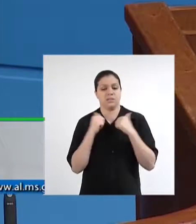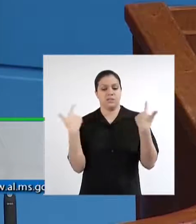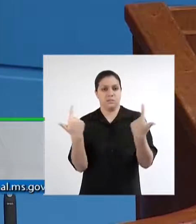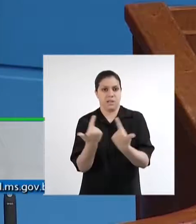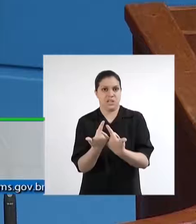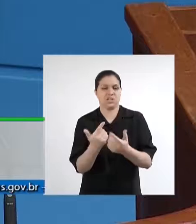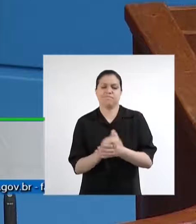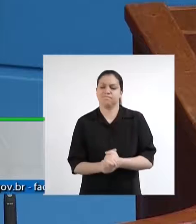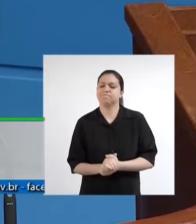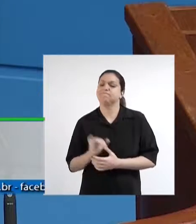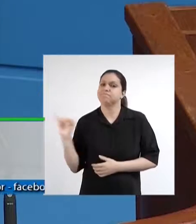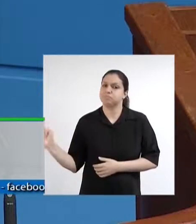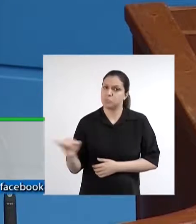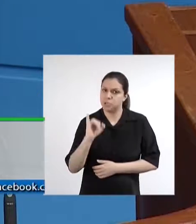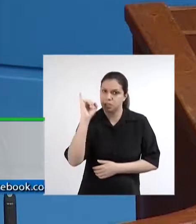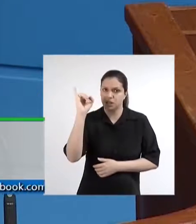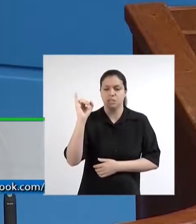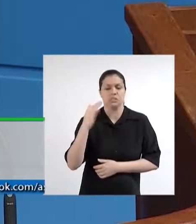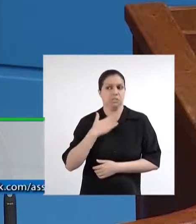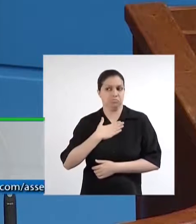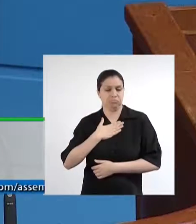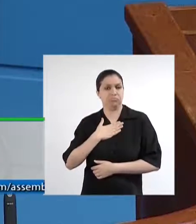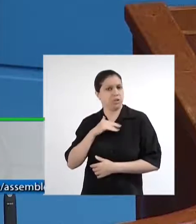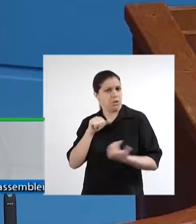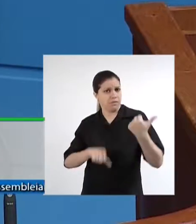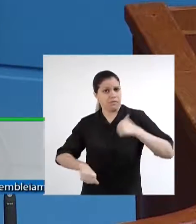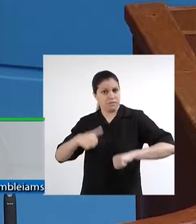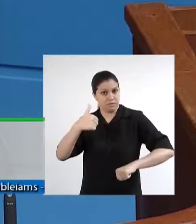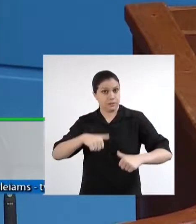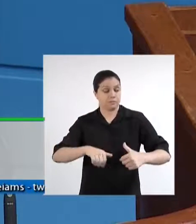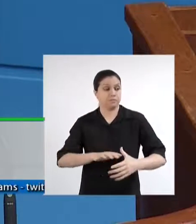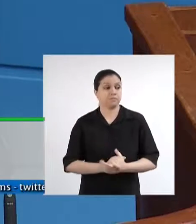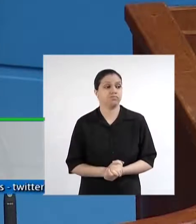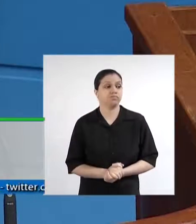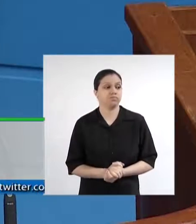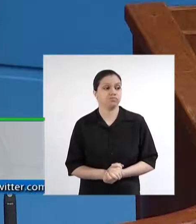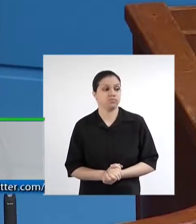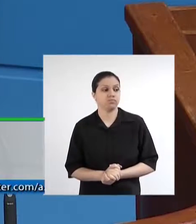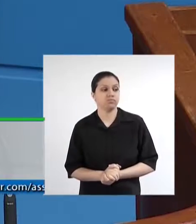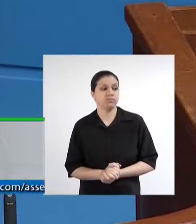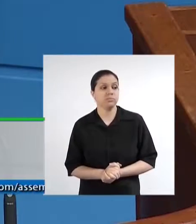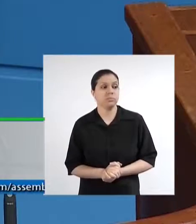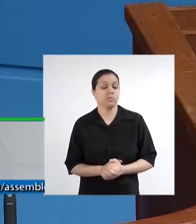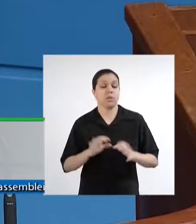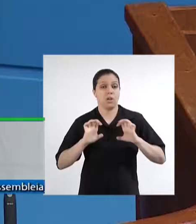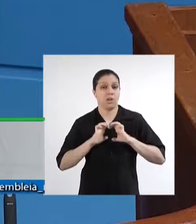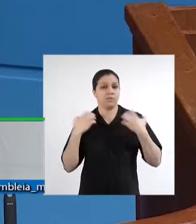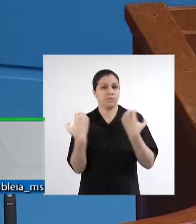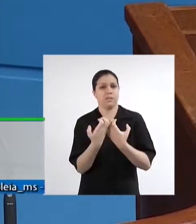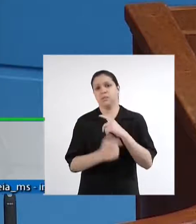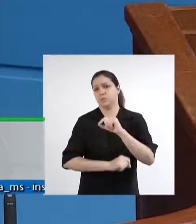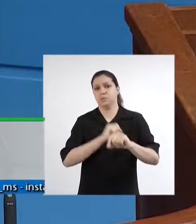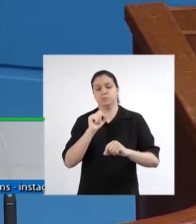ato extremamente importante na minha avaliação. Evento este que fora